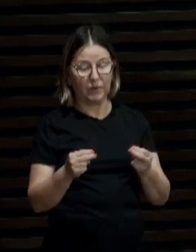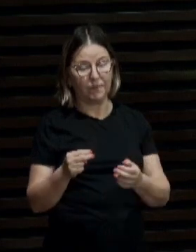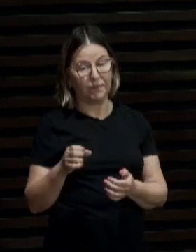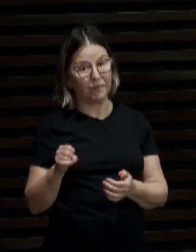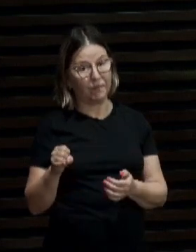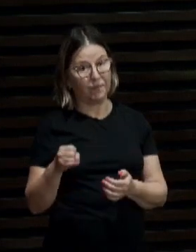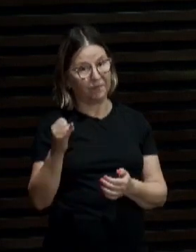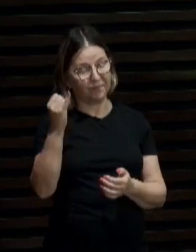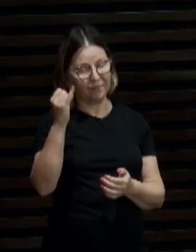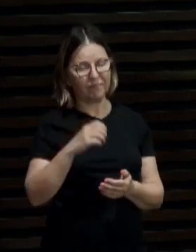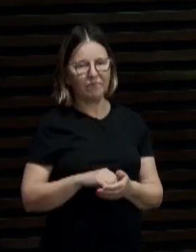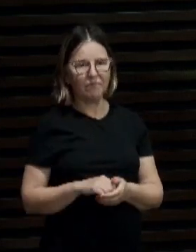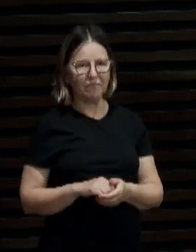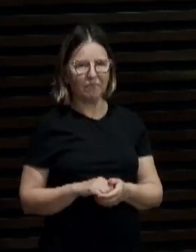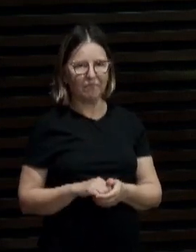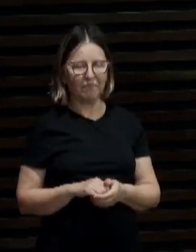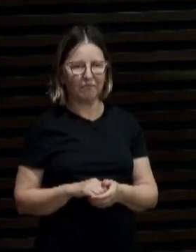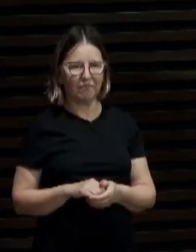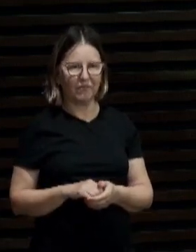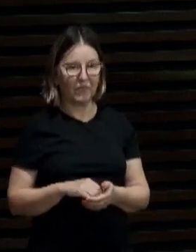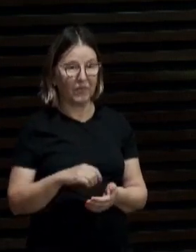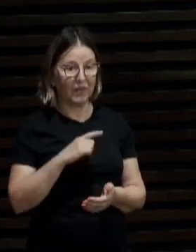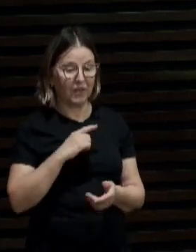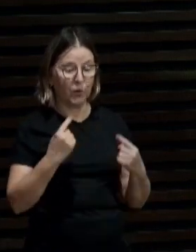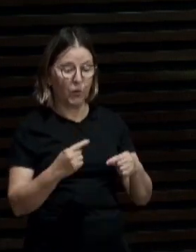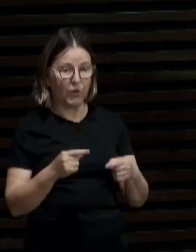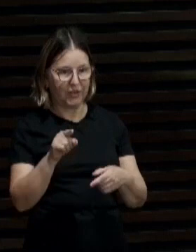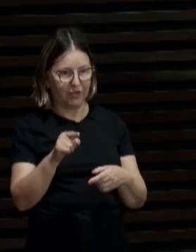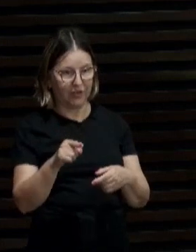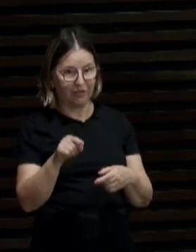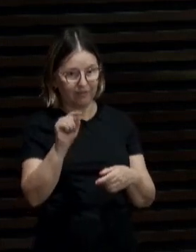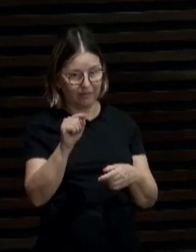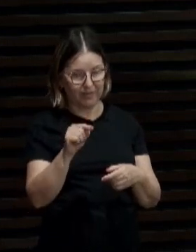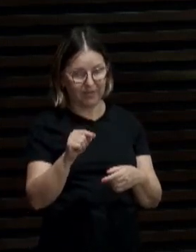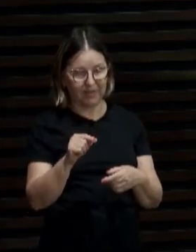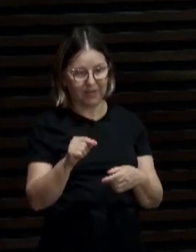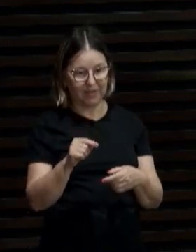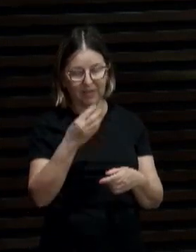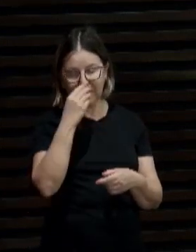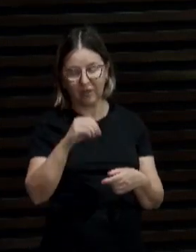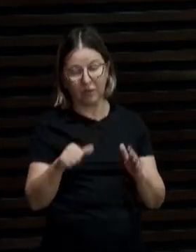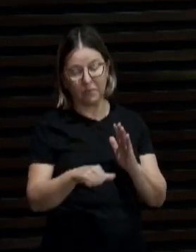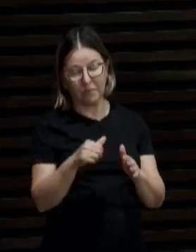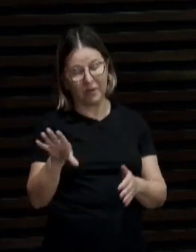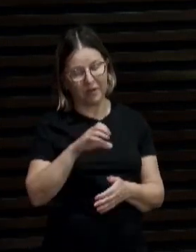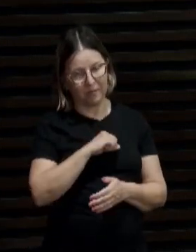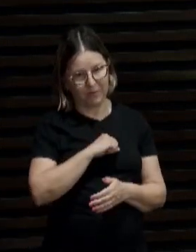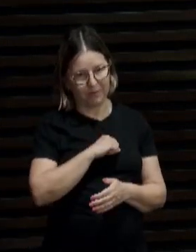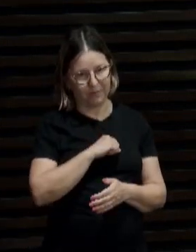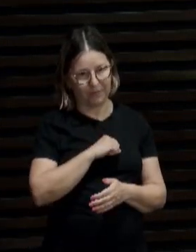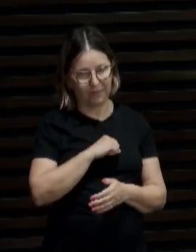Apocalipse 2:4. Tenho, porém, contra ti que abandonaste o teu primeiro amor. A própria palavra primeiro amor